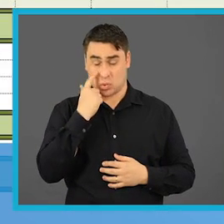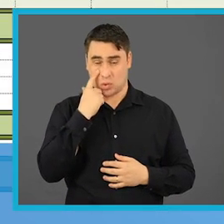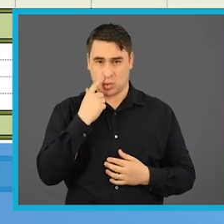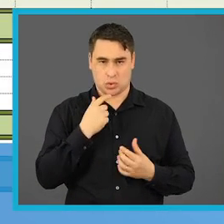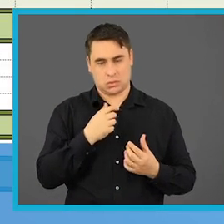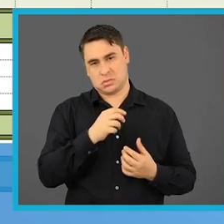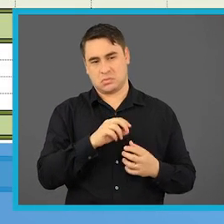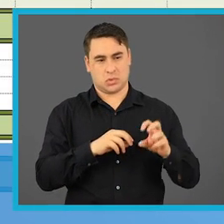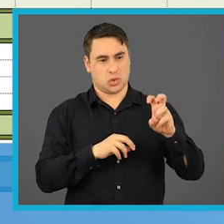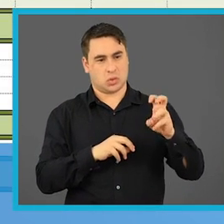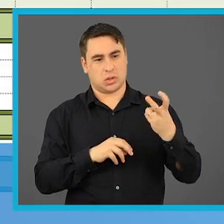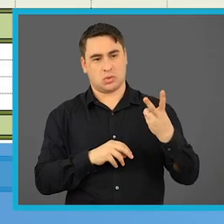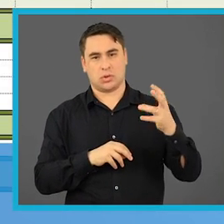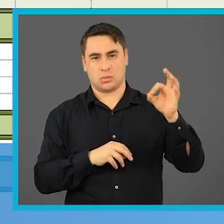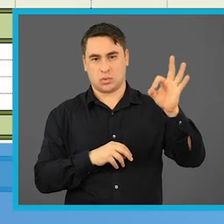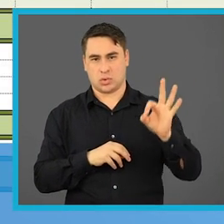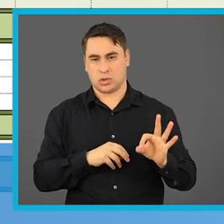olha,